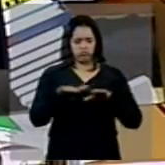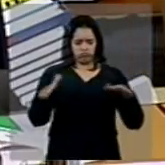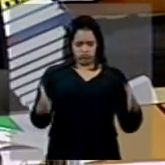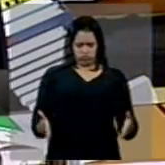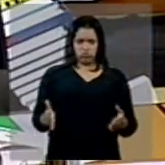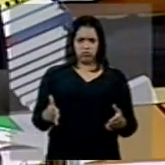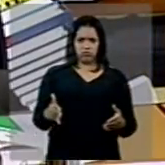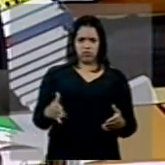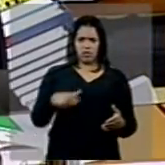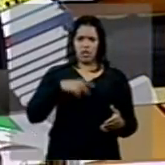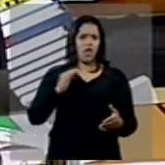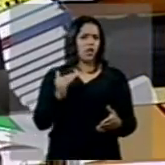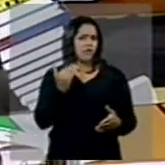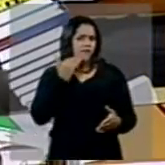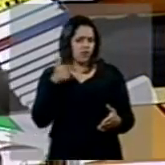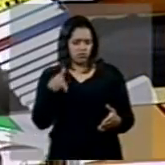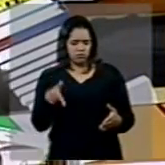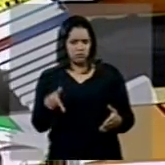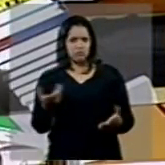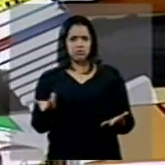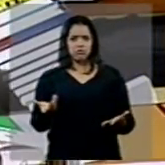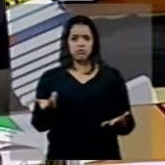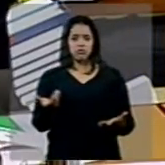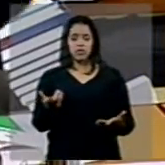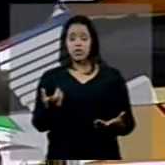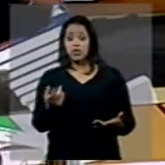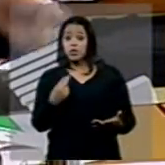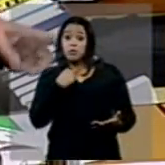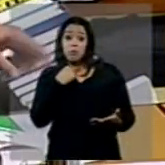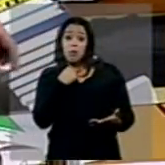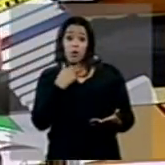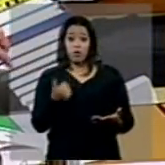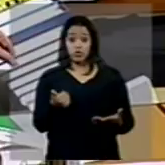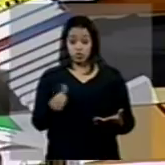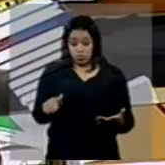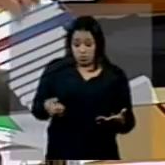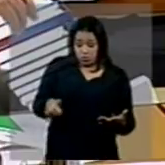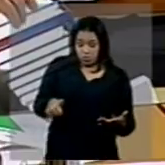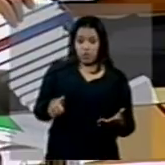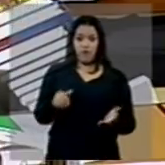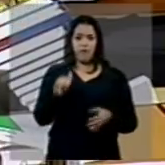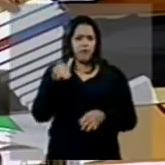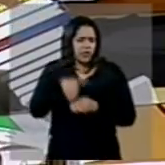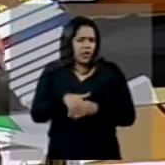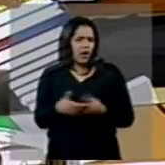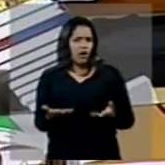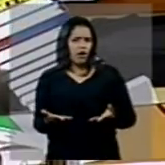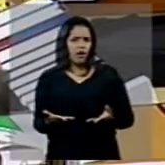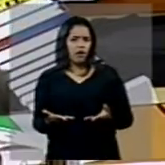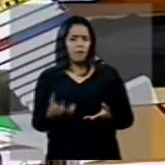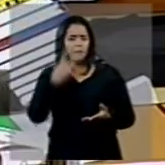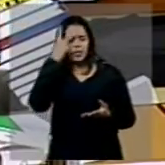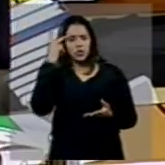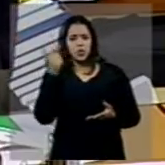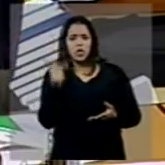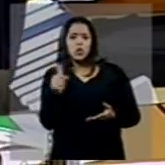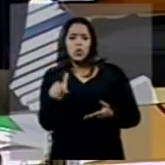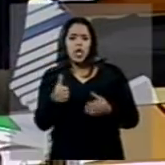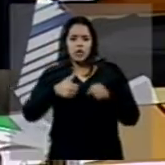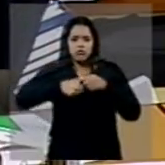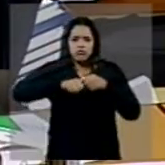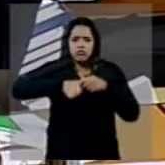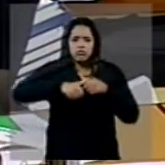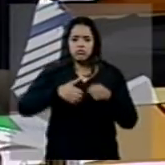um defeito e não ser possível, isso sem cogitar daqueles que não apresentam impressões